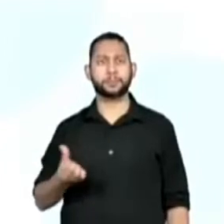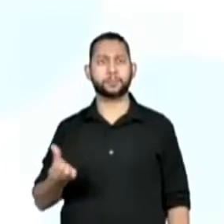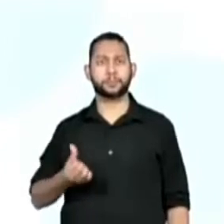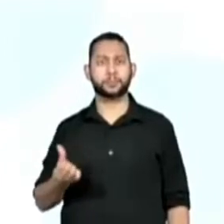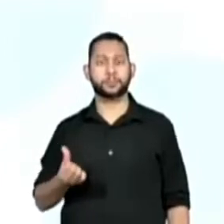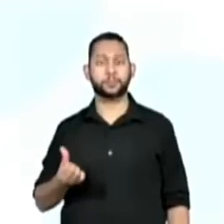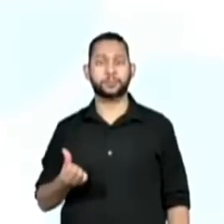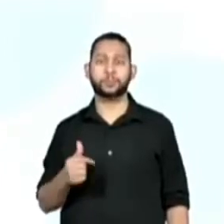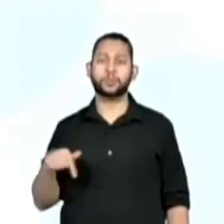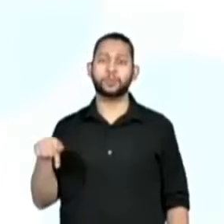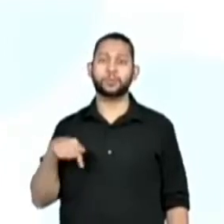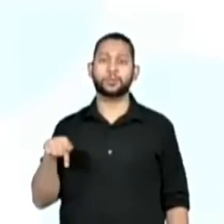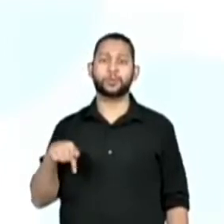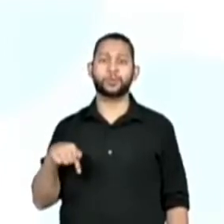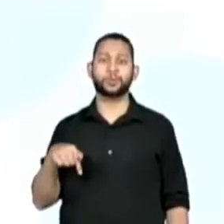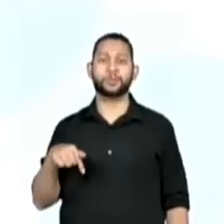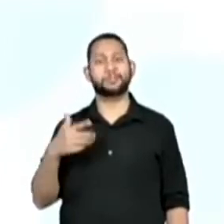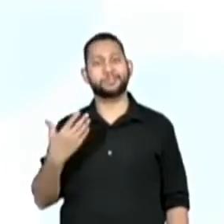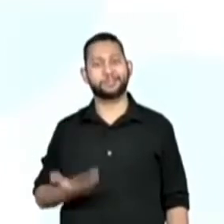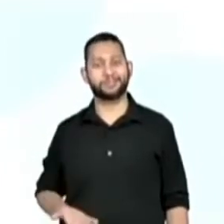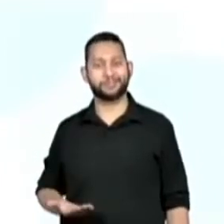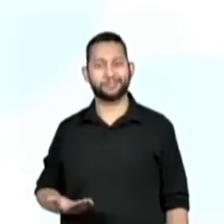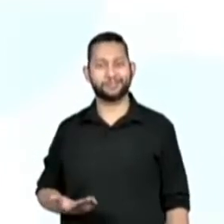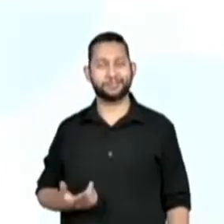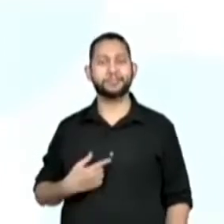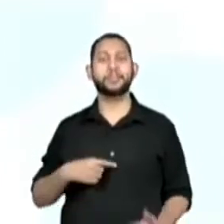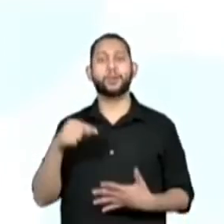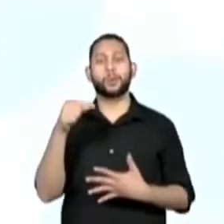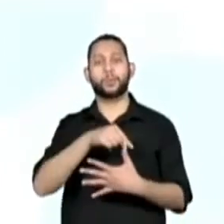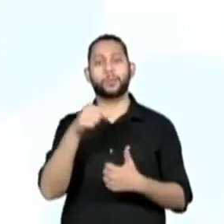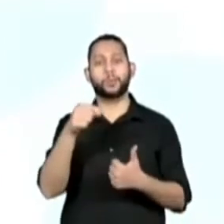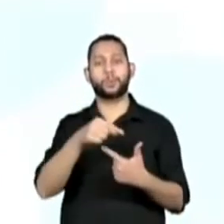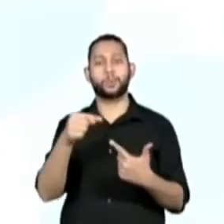sexto, sétimo. Ou seja, ele